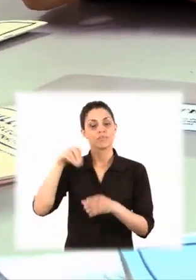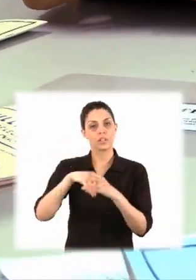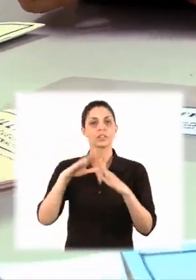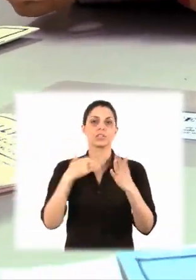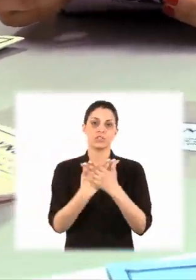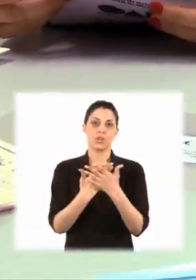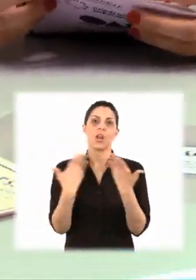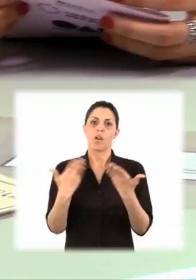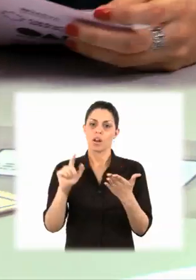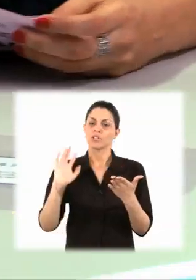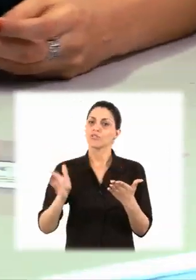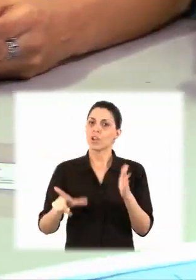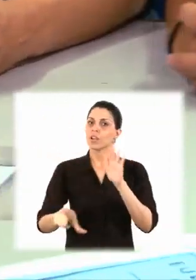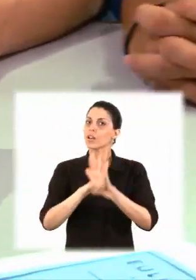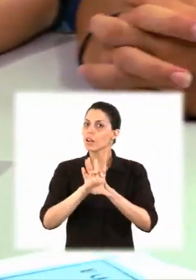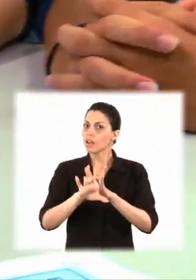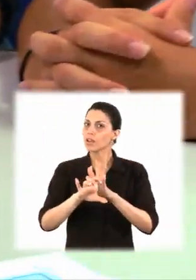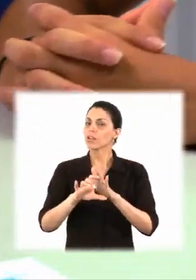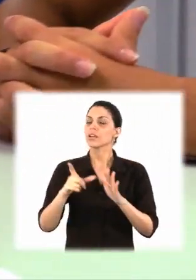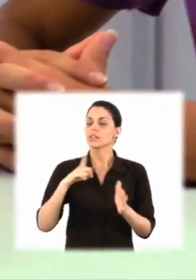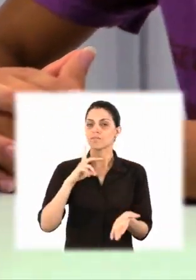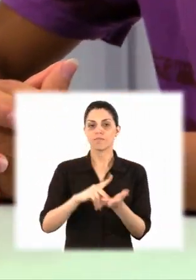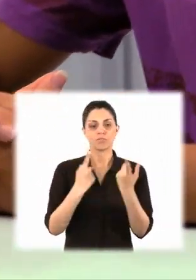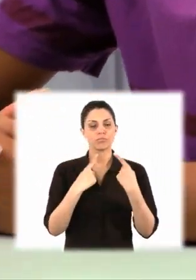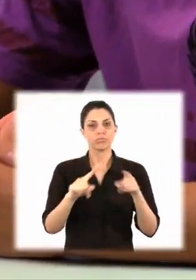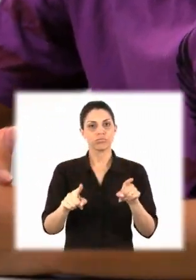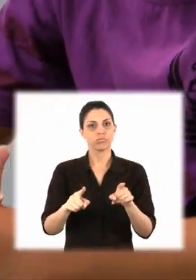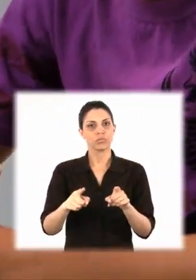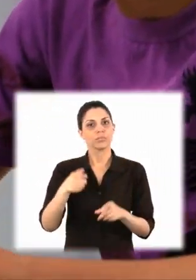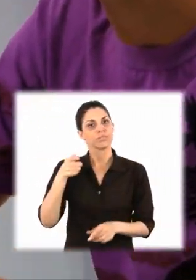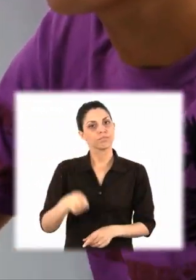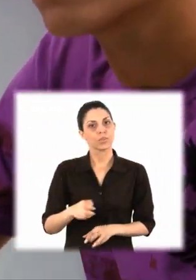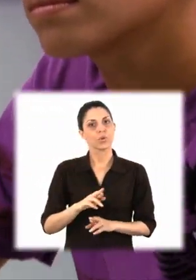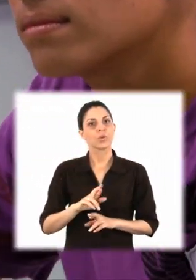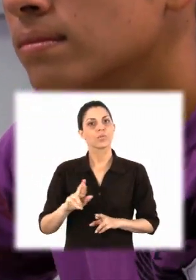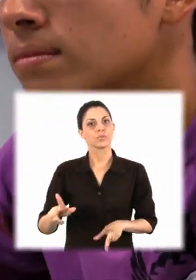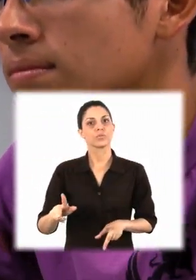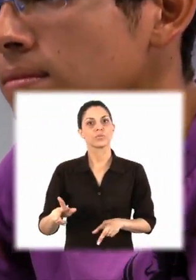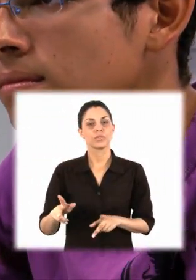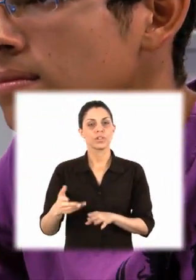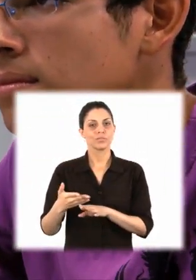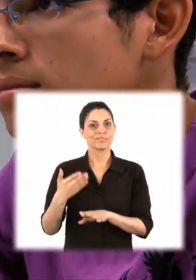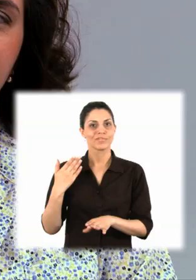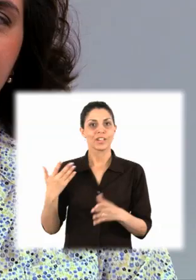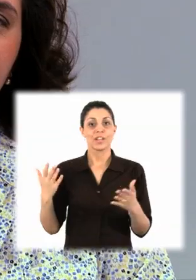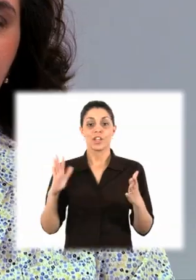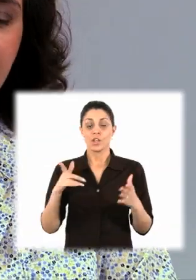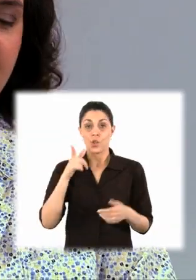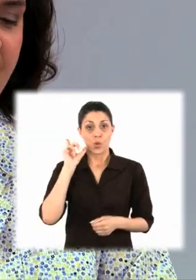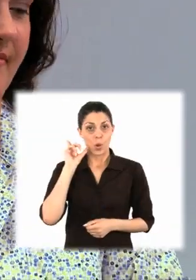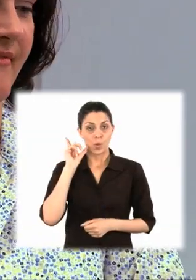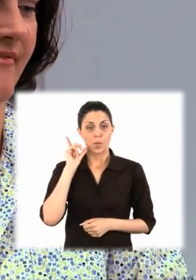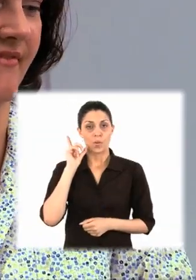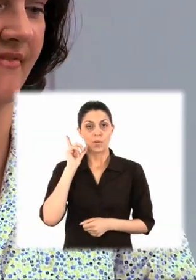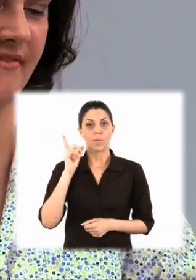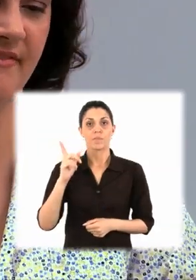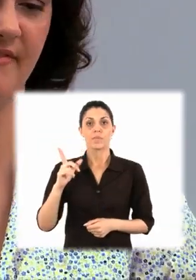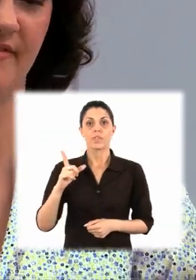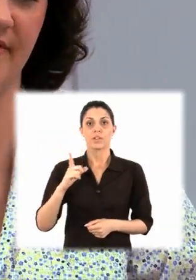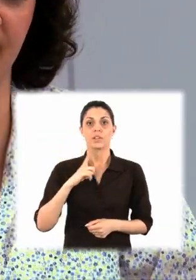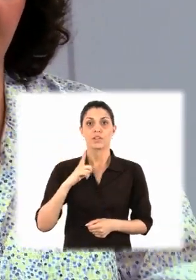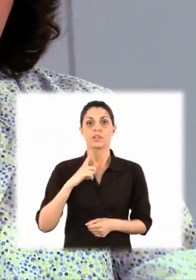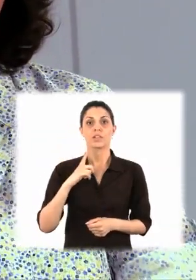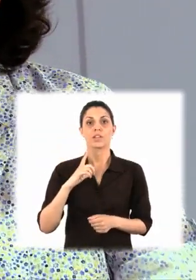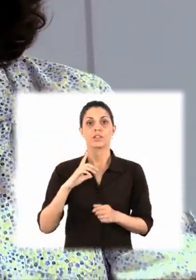da federação que tem uma lei de combate, prevenção e diagnóstico ao bullying. Nós terminamos ontem, por coincidência, de